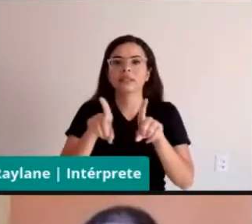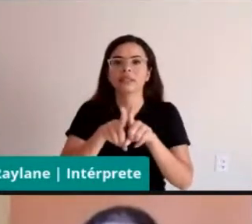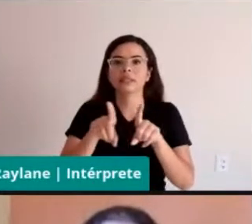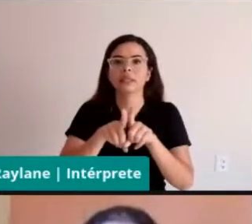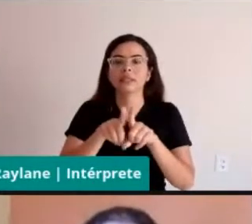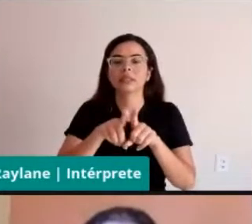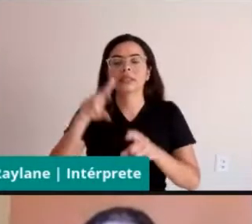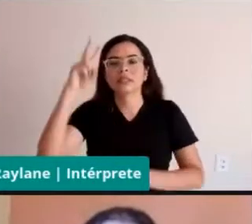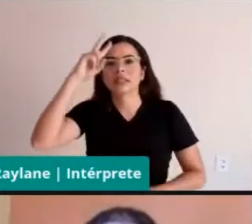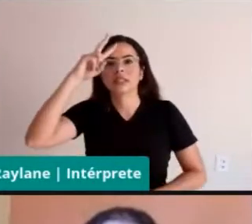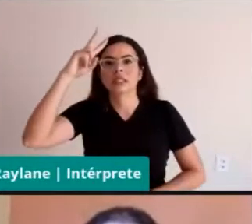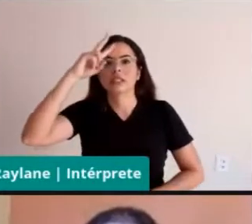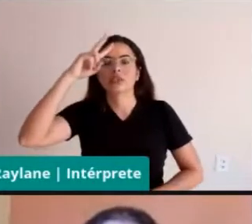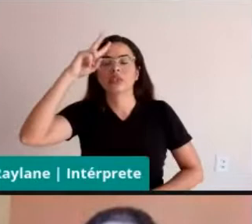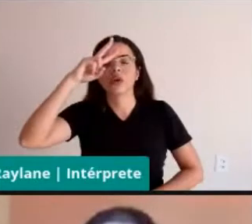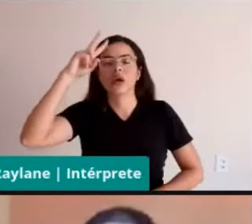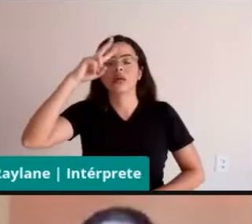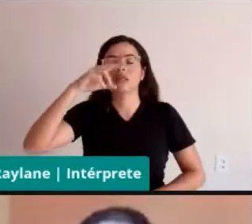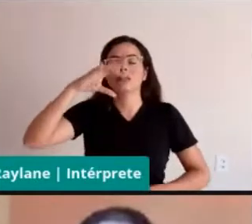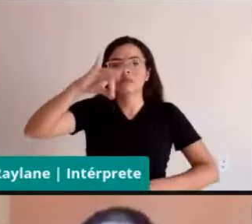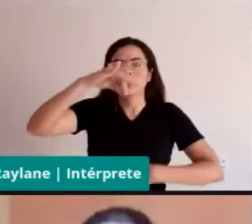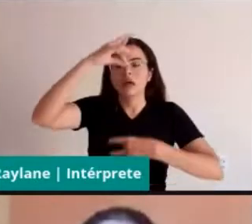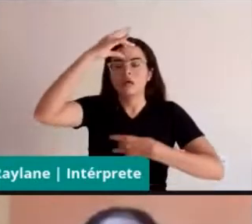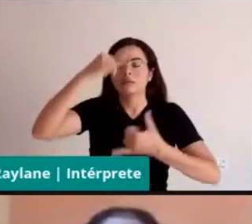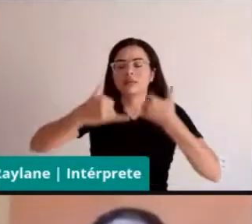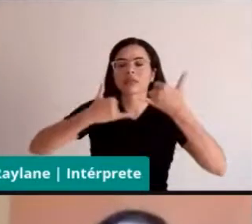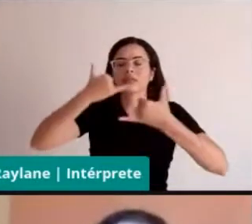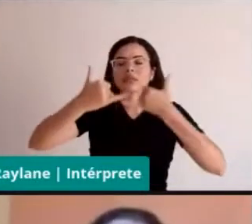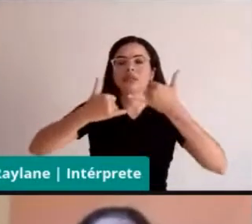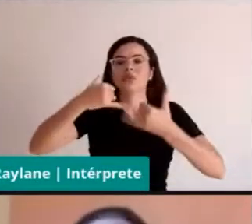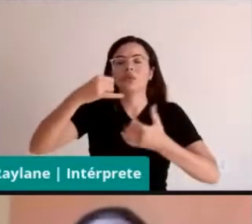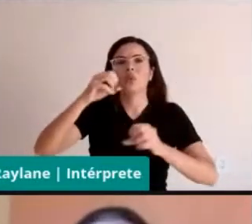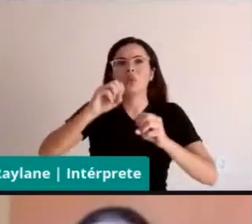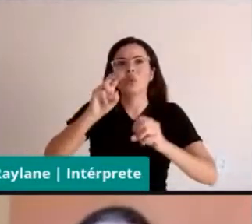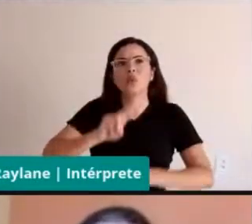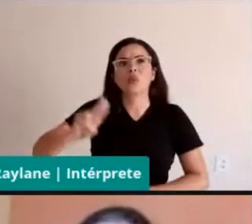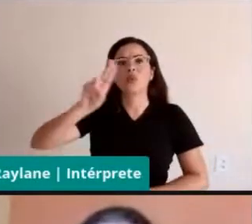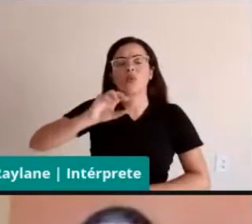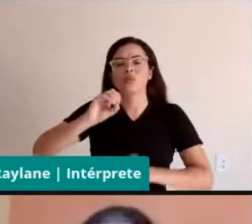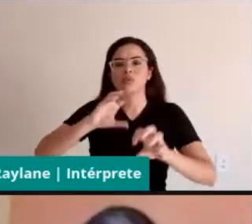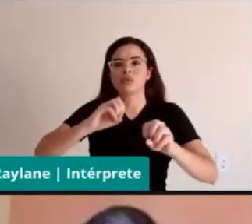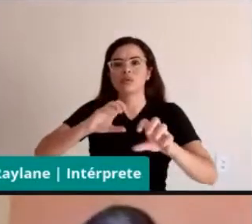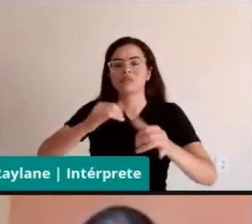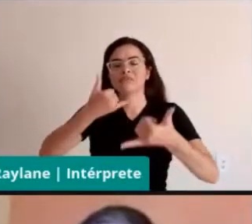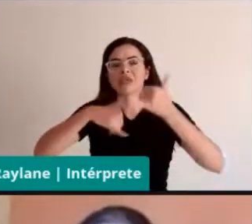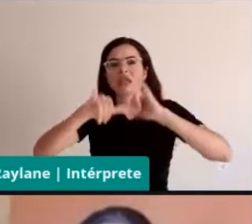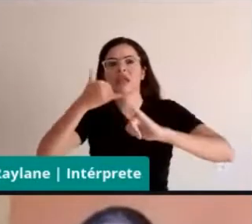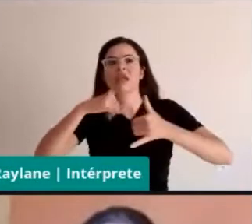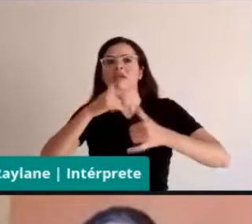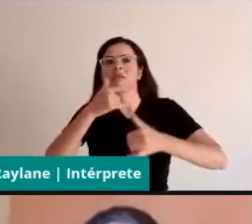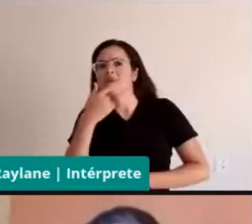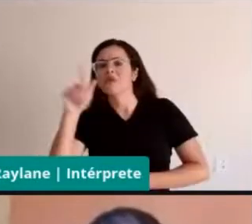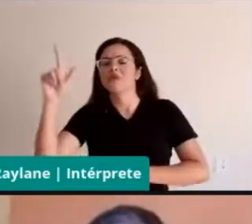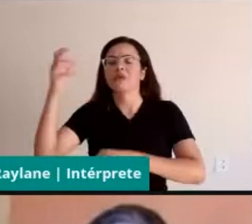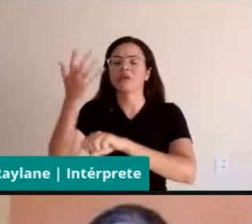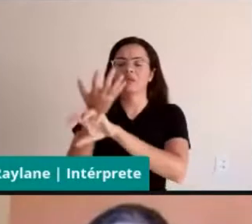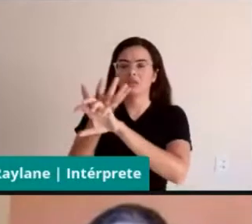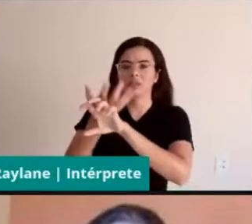histórico de como o RPG vem sendo utilizado no ensino, tanto de química quanto de outras